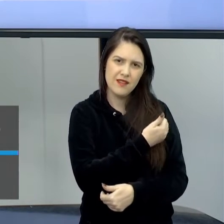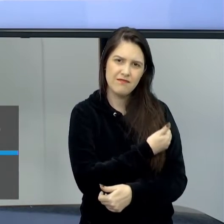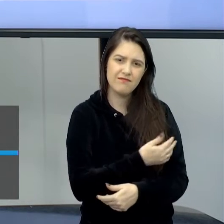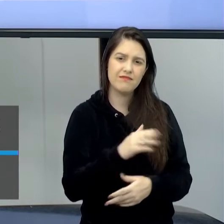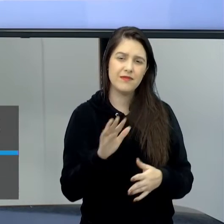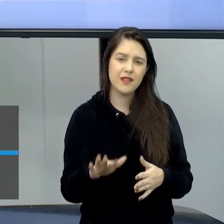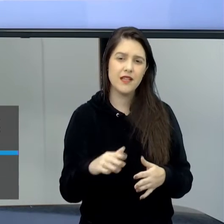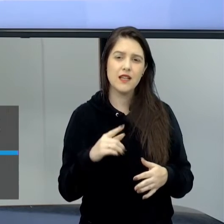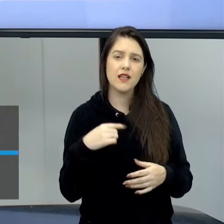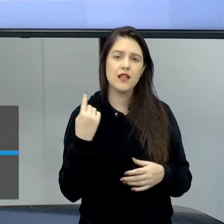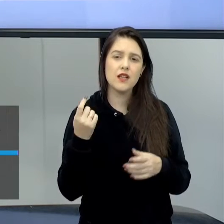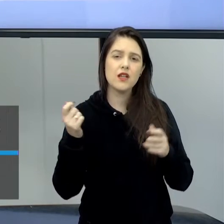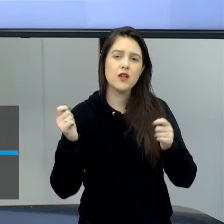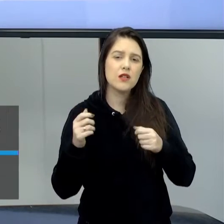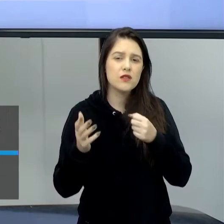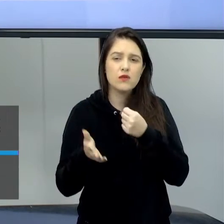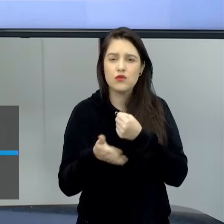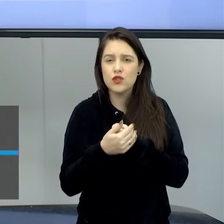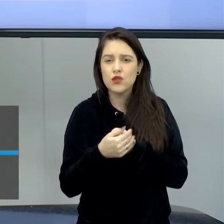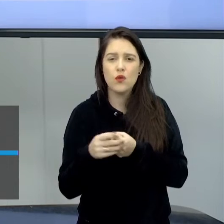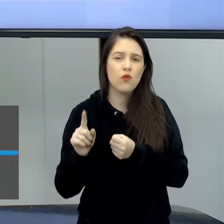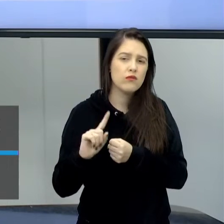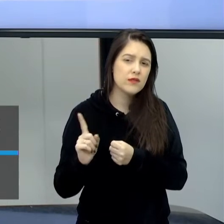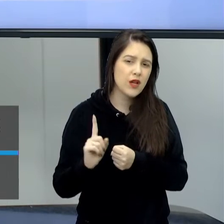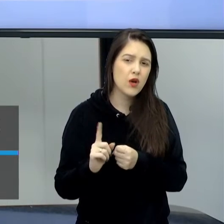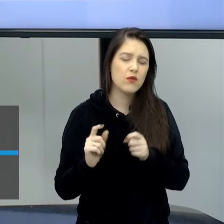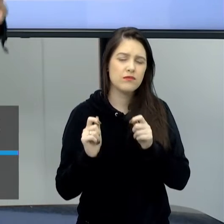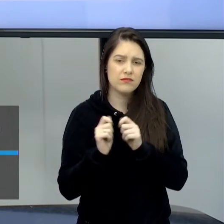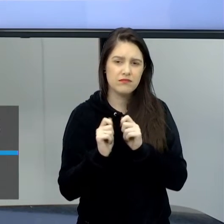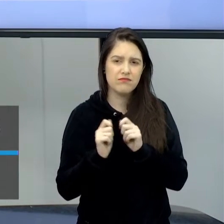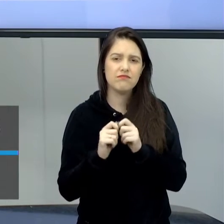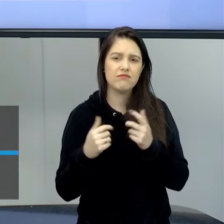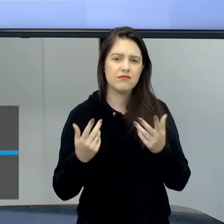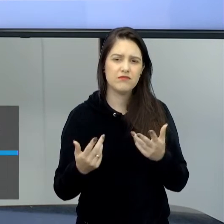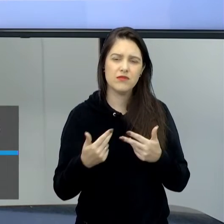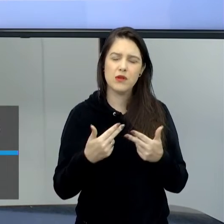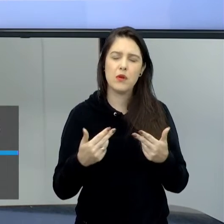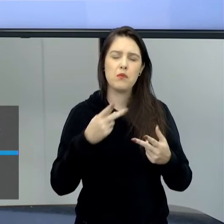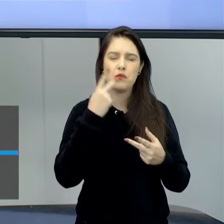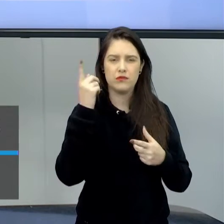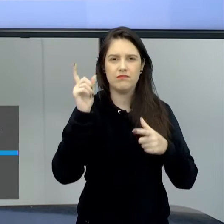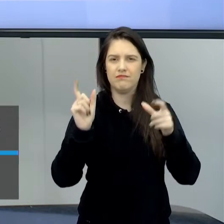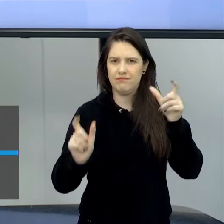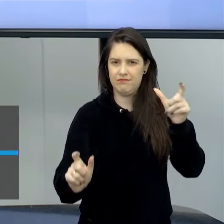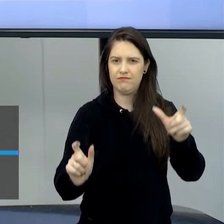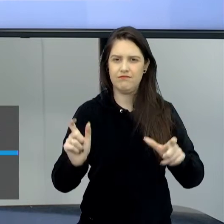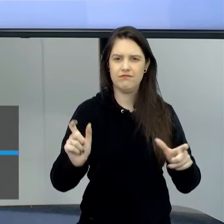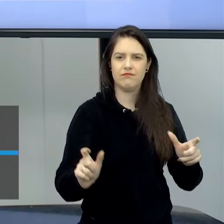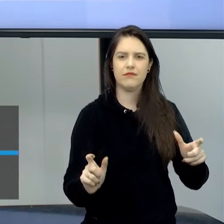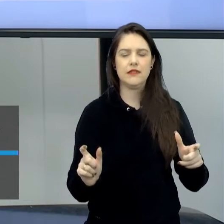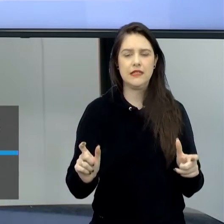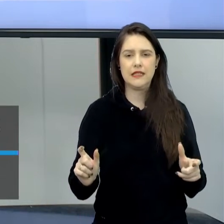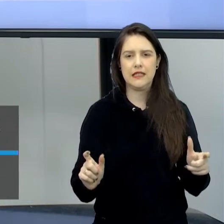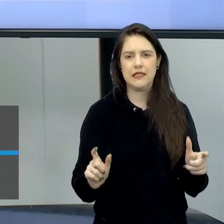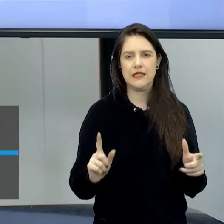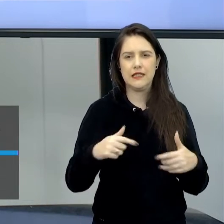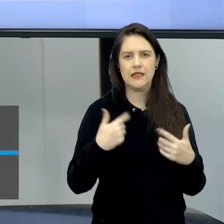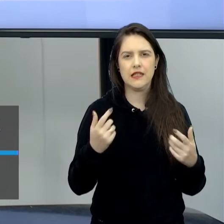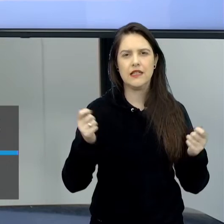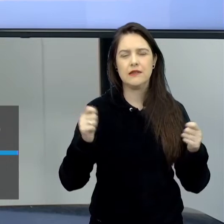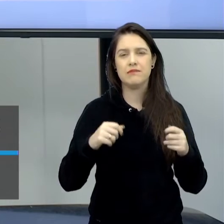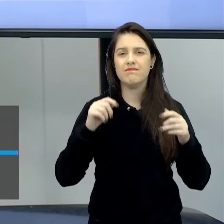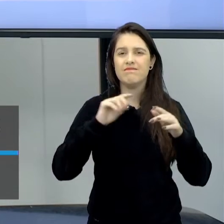nada escondido ali, não. Isso foi feito na frente de muitas pessoas, né, em que a questão